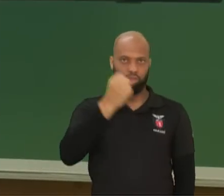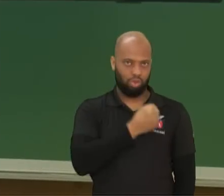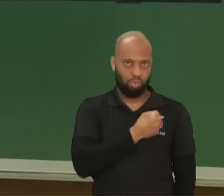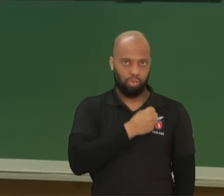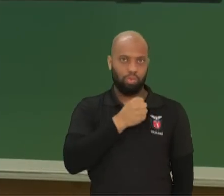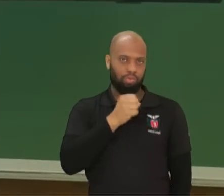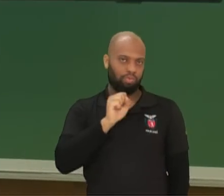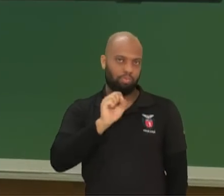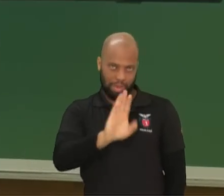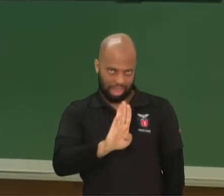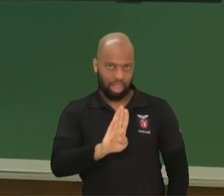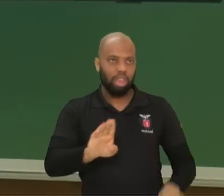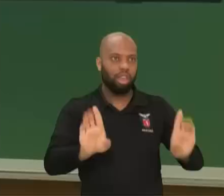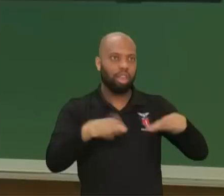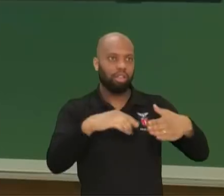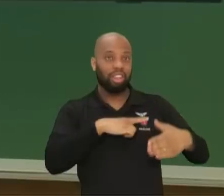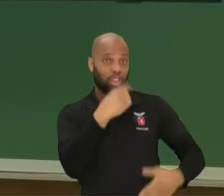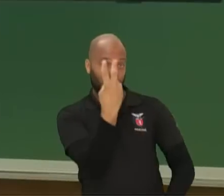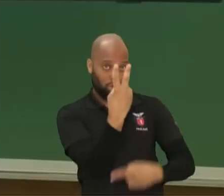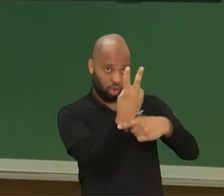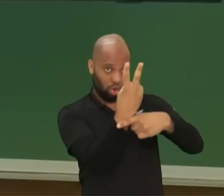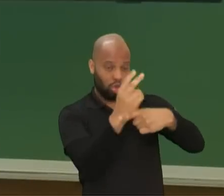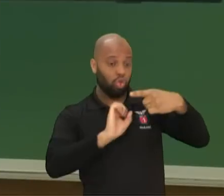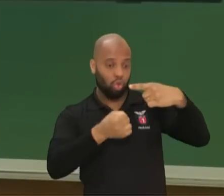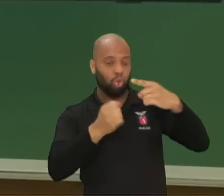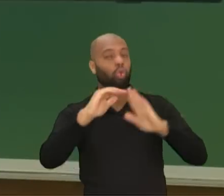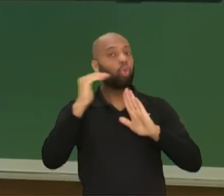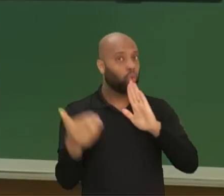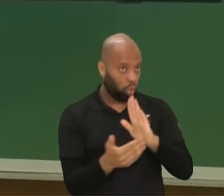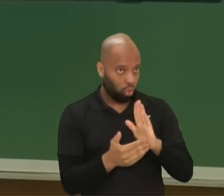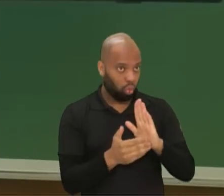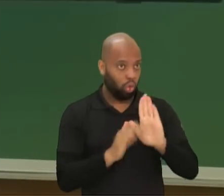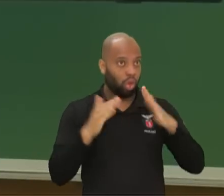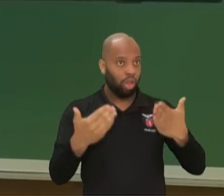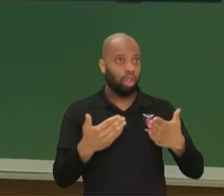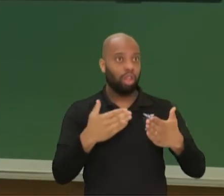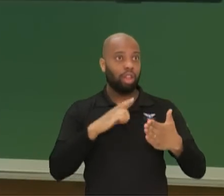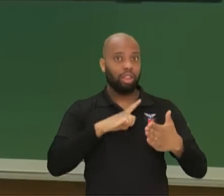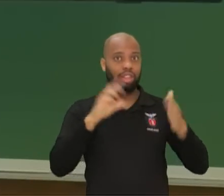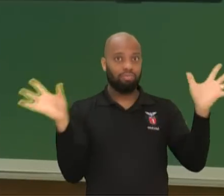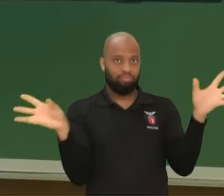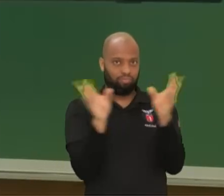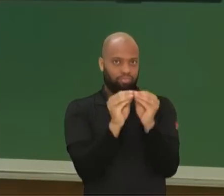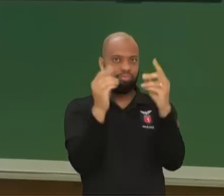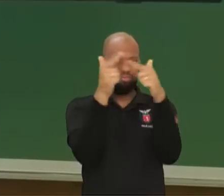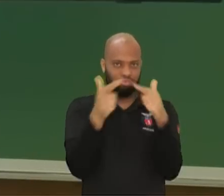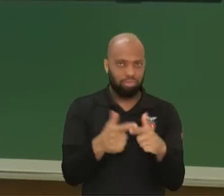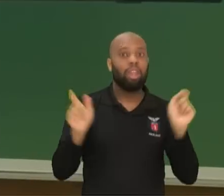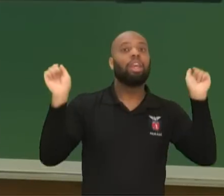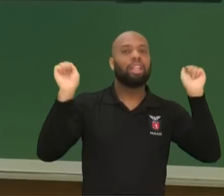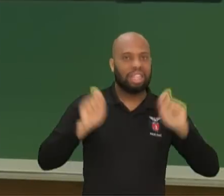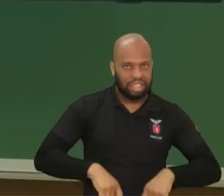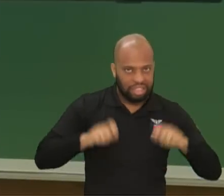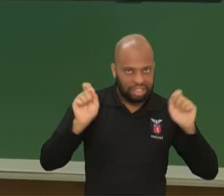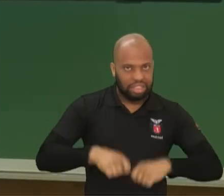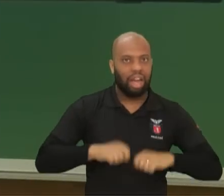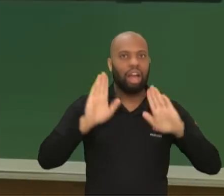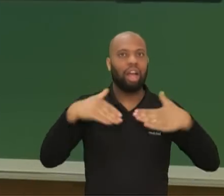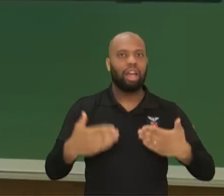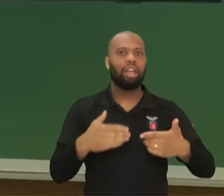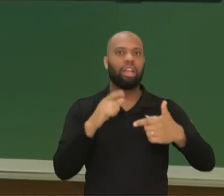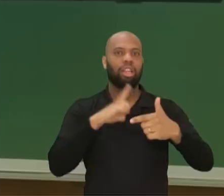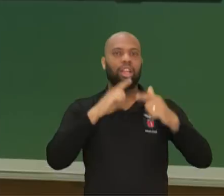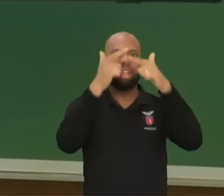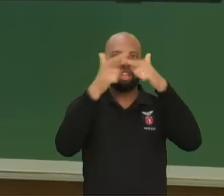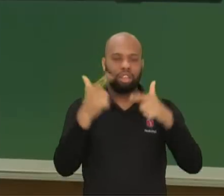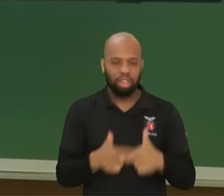que 7. Então, eu tenho lá 2 de 8. 2, eu vou simplificar aqui, né? Eu dividi por 2 aqui em